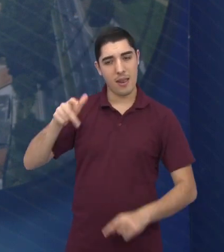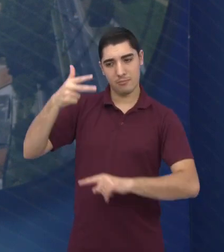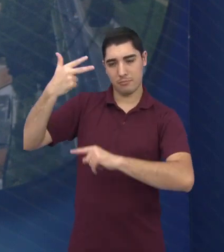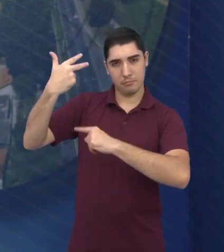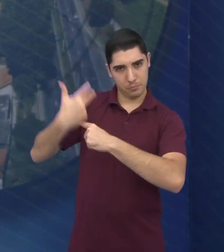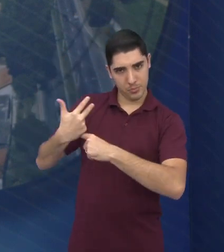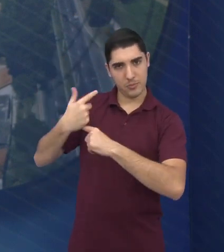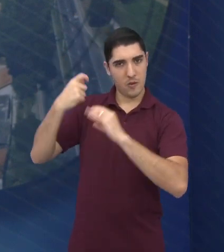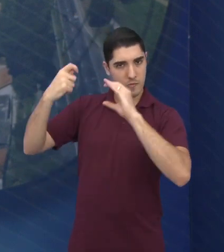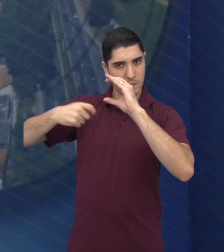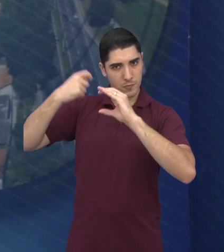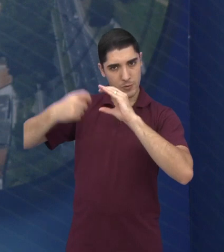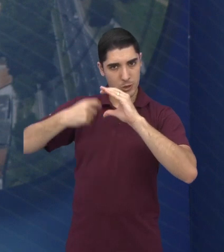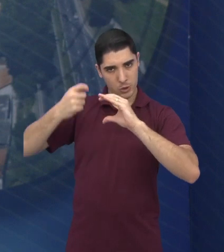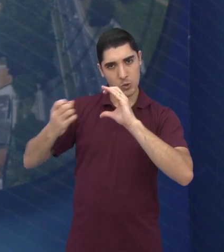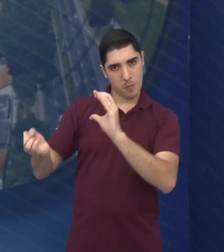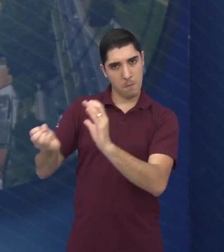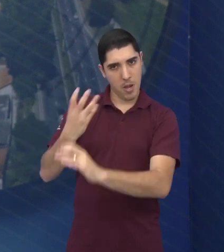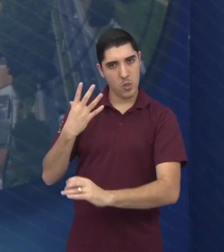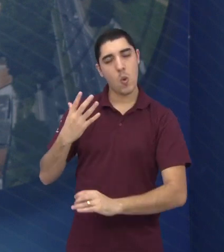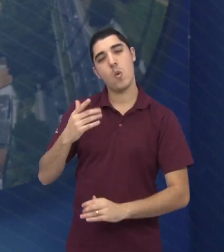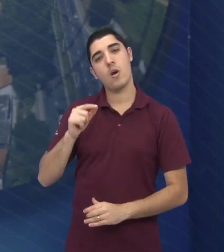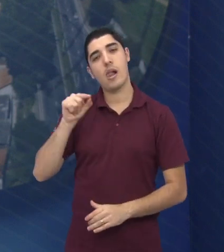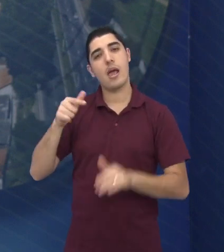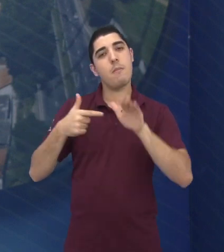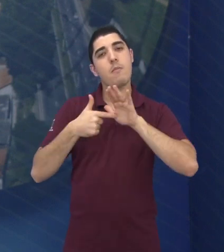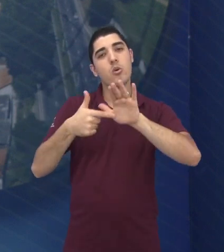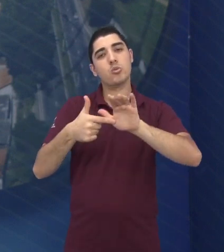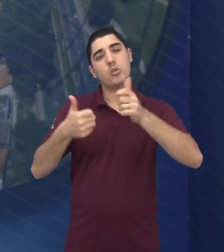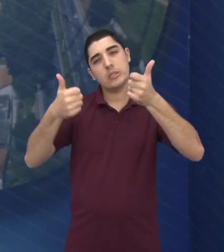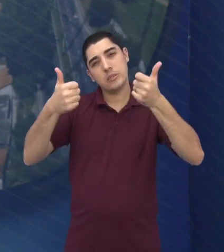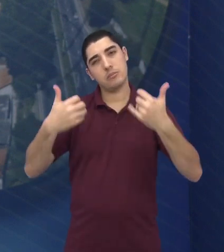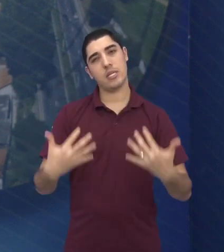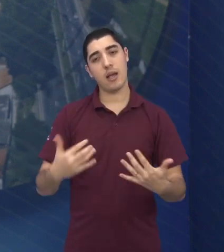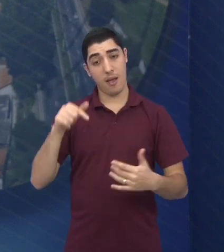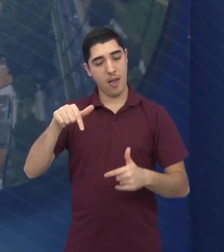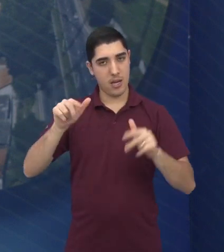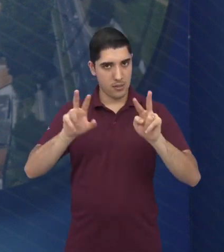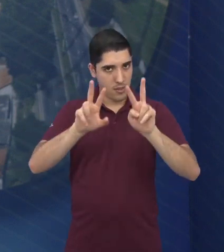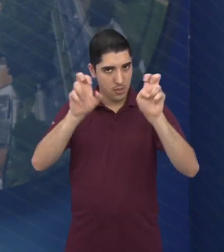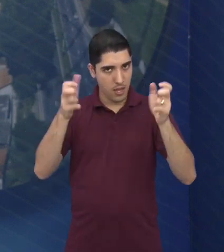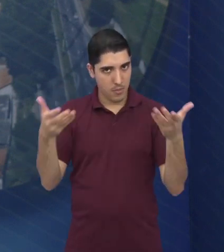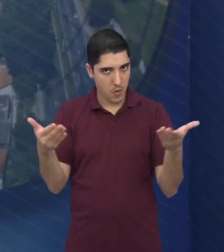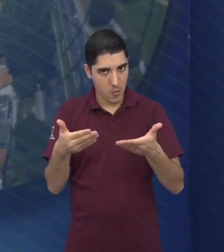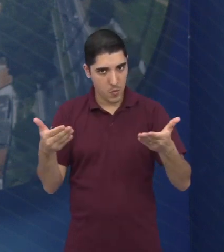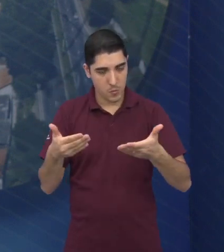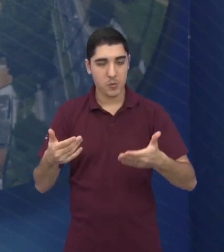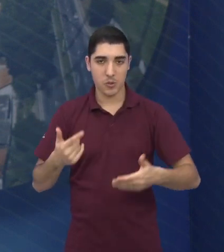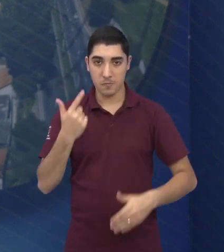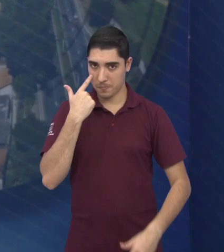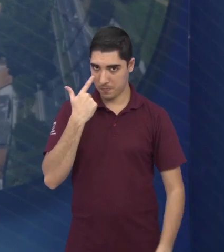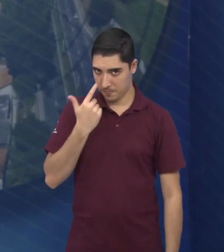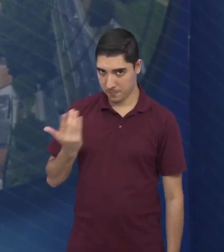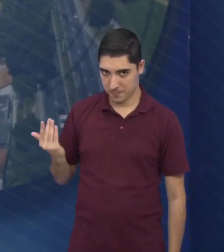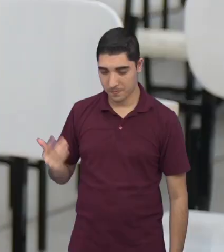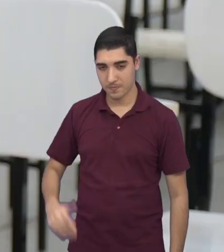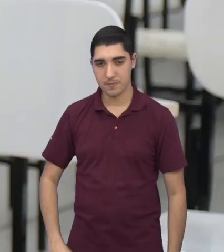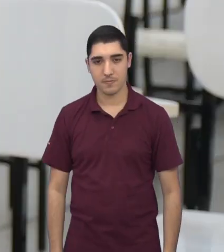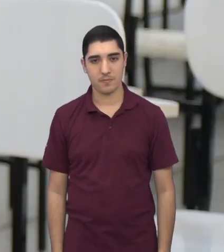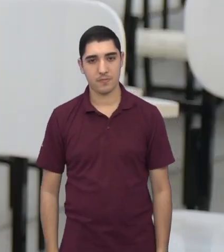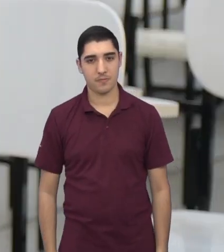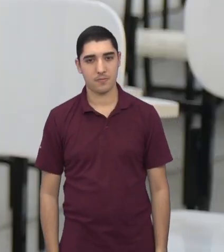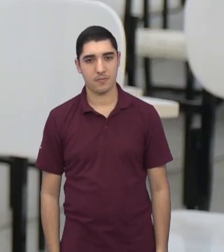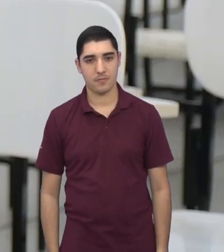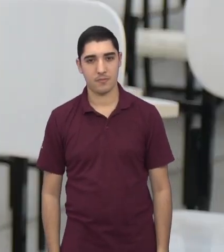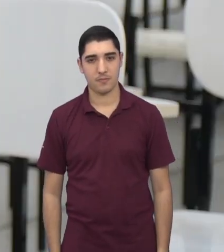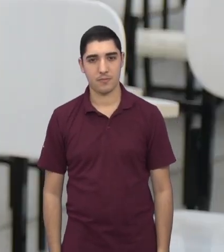vídeo pra gente falando um pouquinho, contextualizando um pouquinho desse assunto que a gente está conversando, o etarismo. Vamos conferir? Tem aí